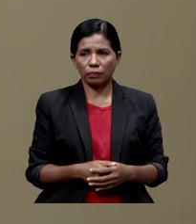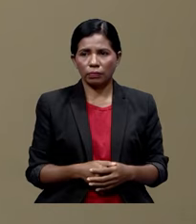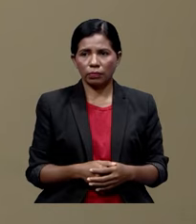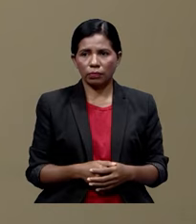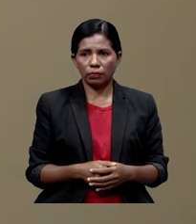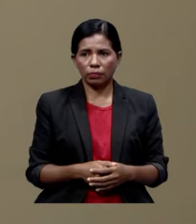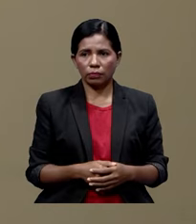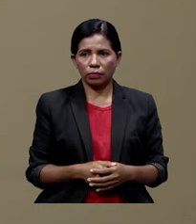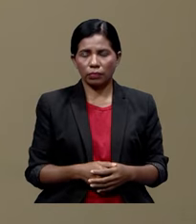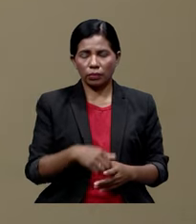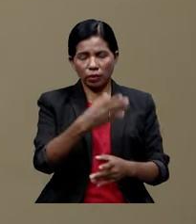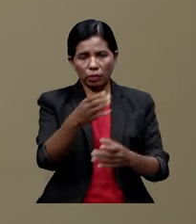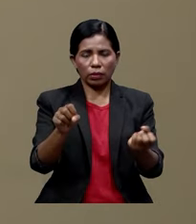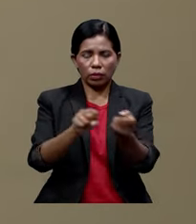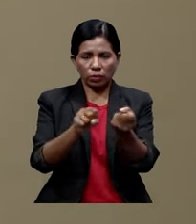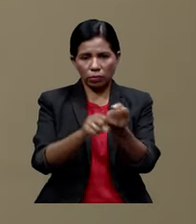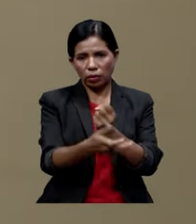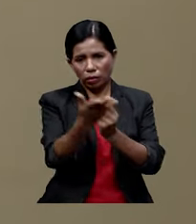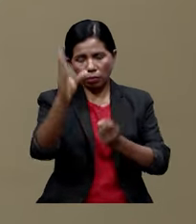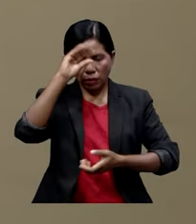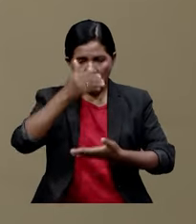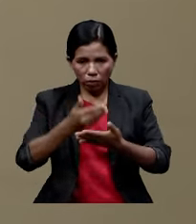continuem a encorajar os vossos filhos ali